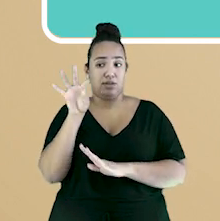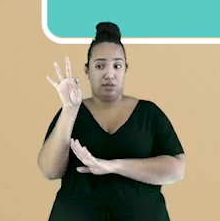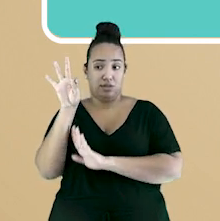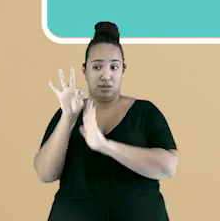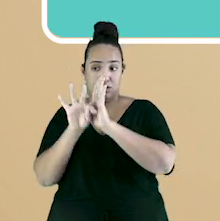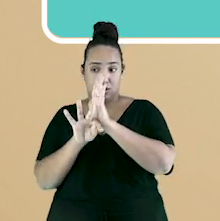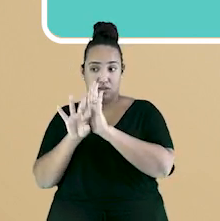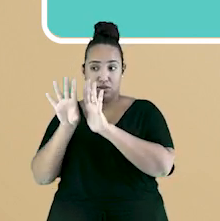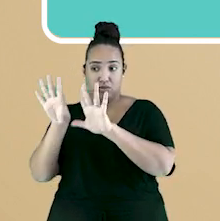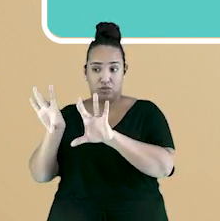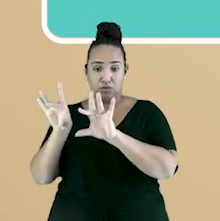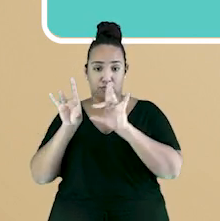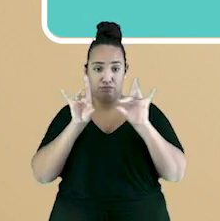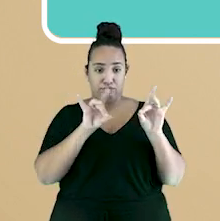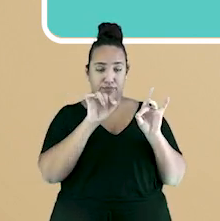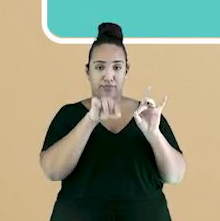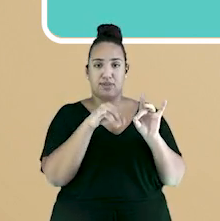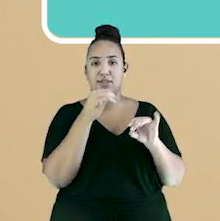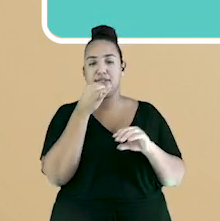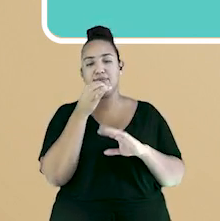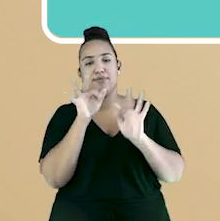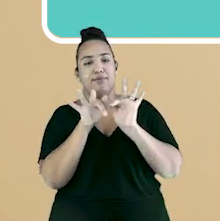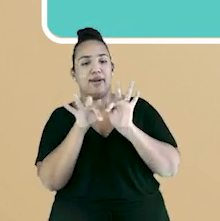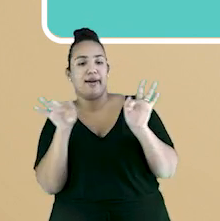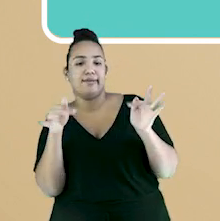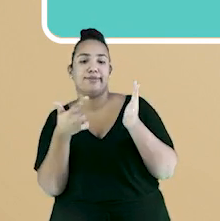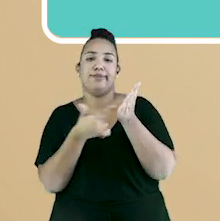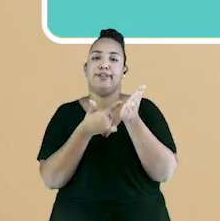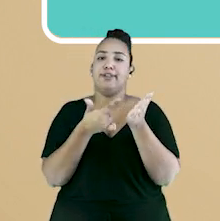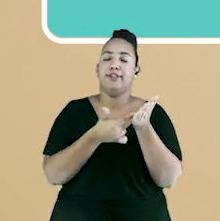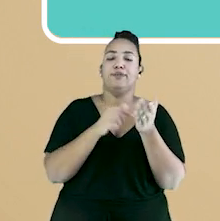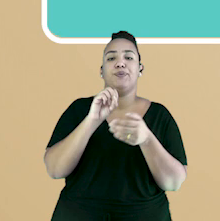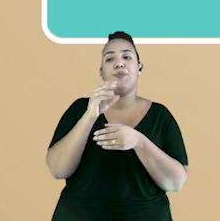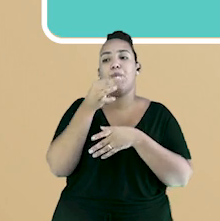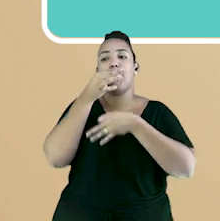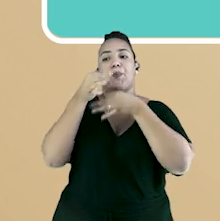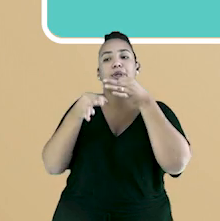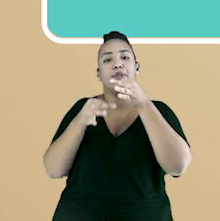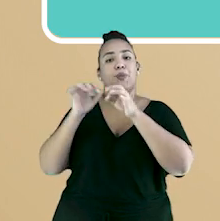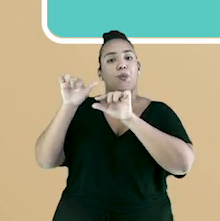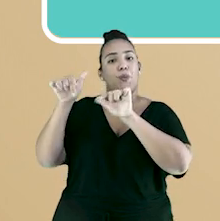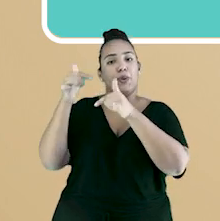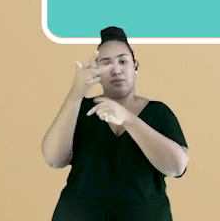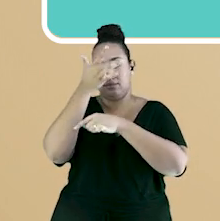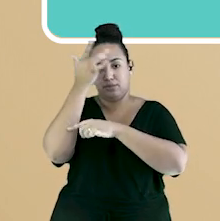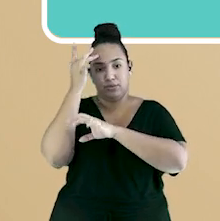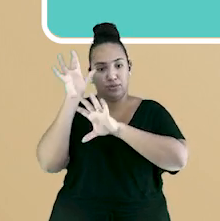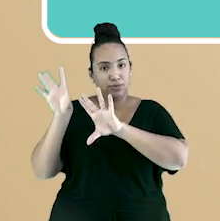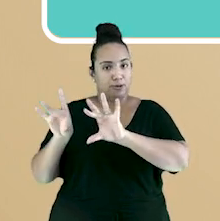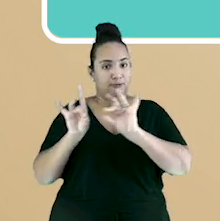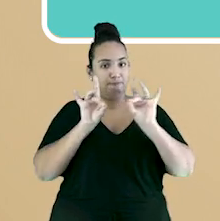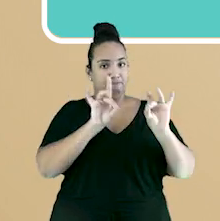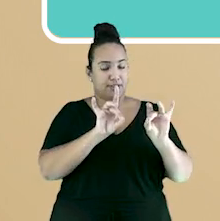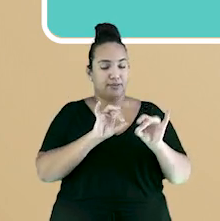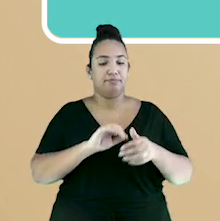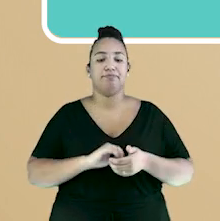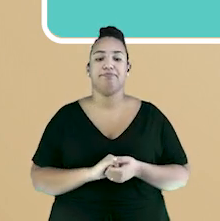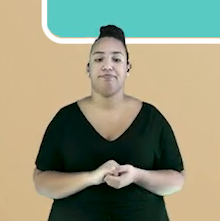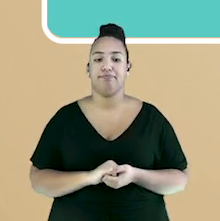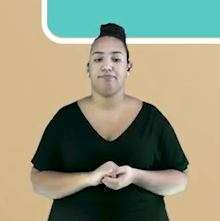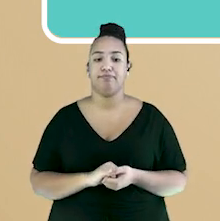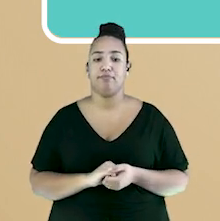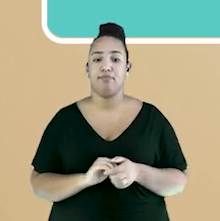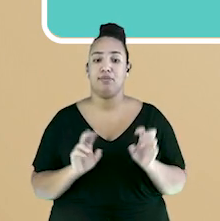texto, como trechos de um livro, comentários e opiniões de outro indivíduo ou pensamentos de figuras importantes.